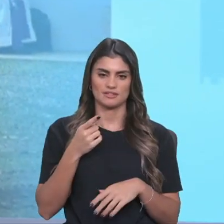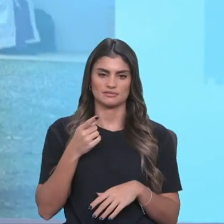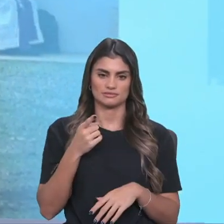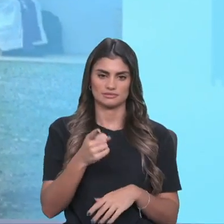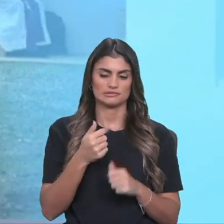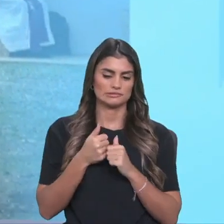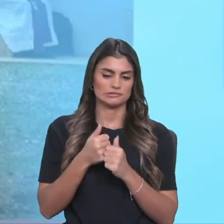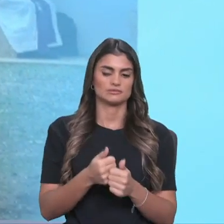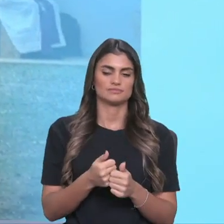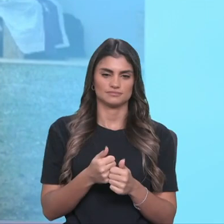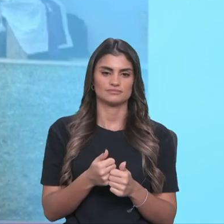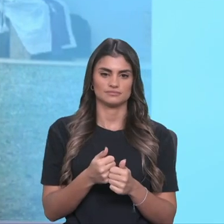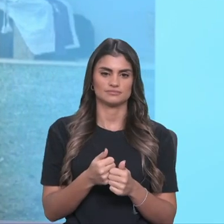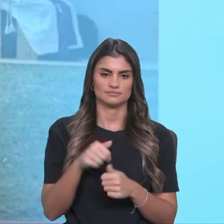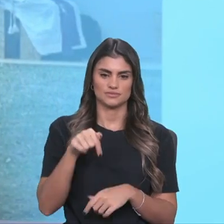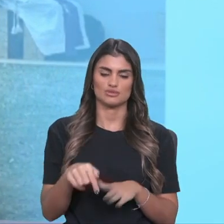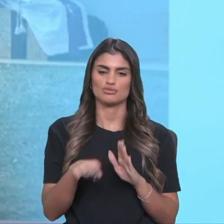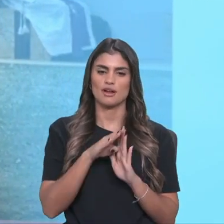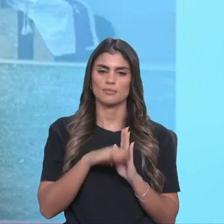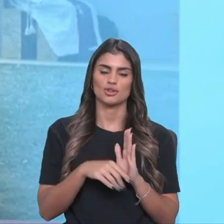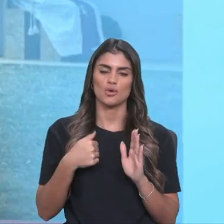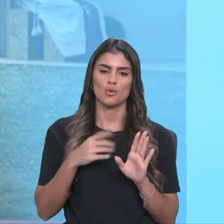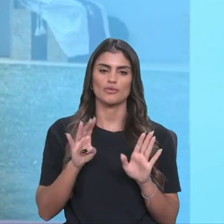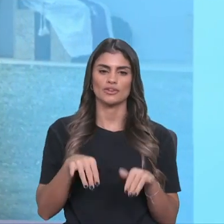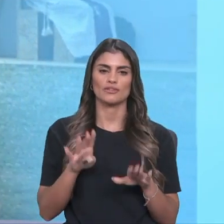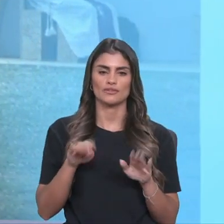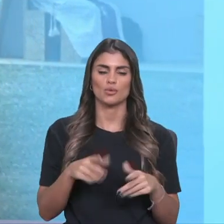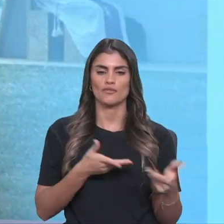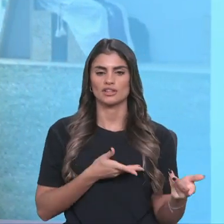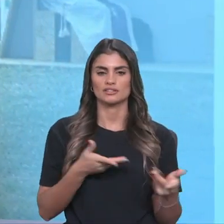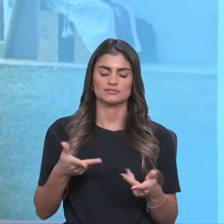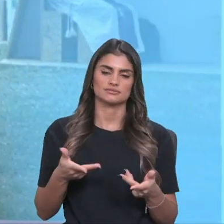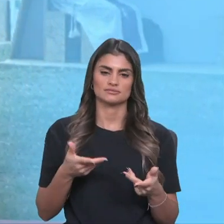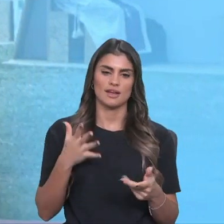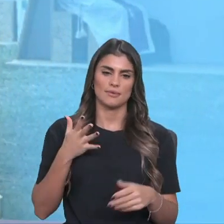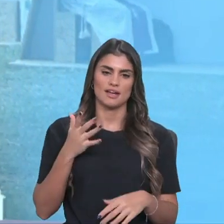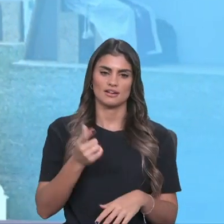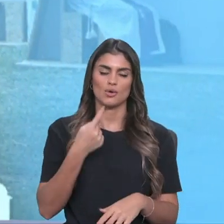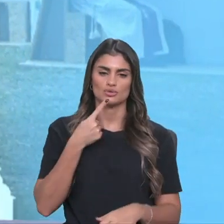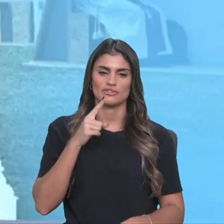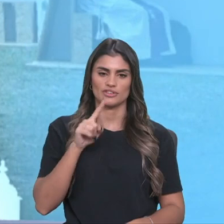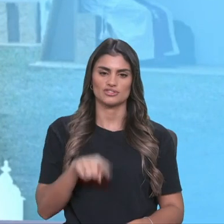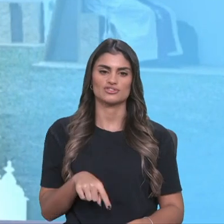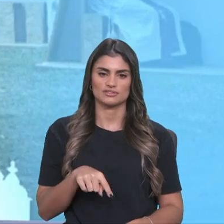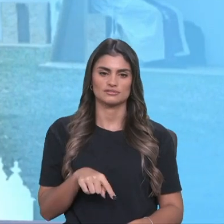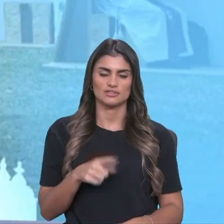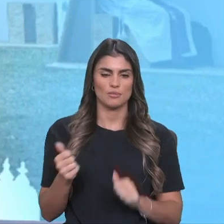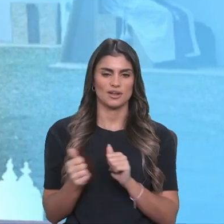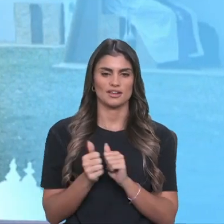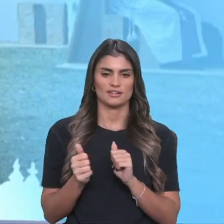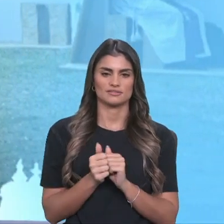nos acompanhar nesta emissão. Eu termino com o convite para que amanhã regresse à nossa